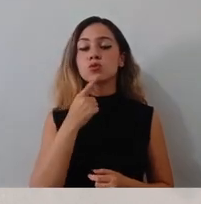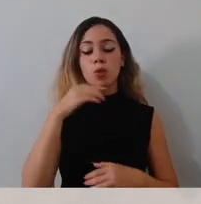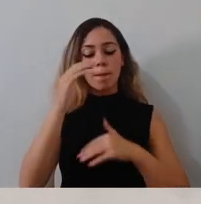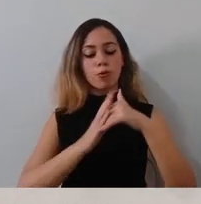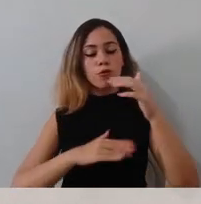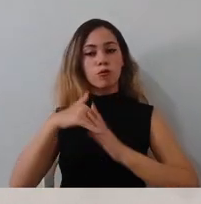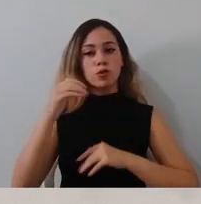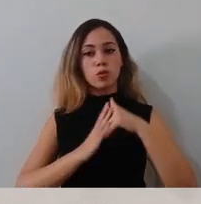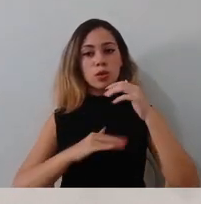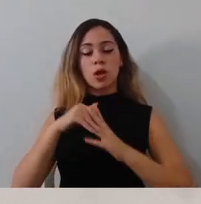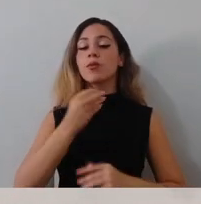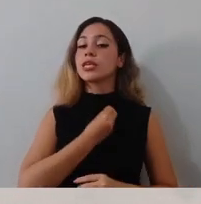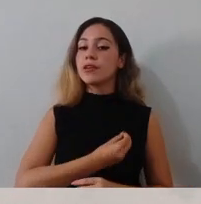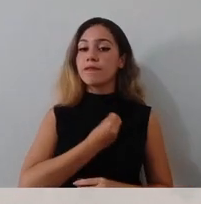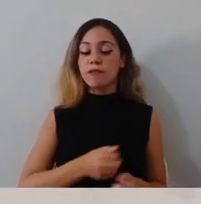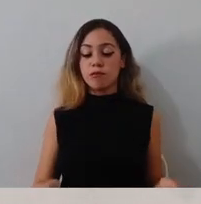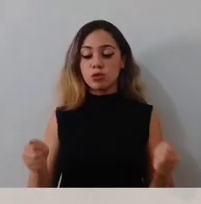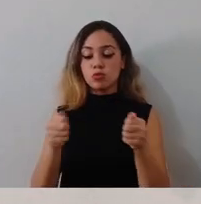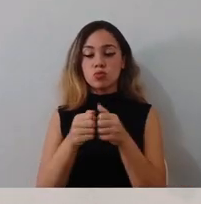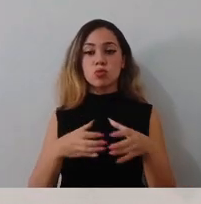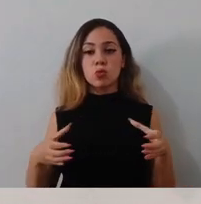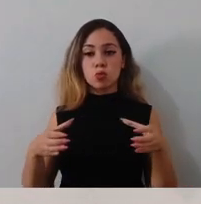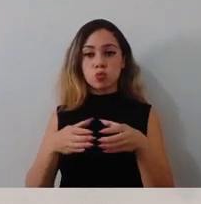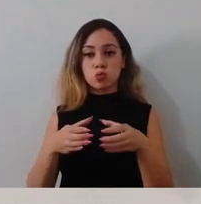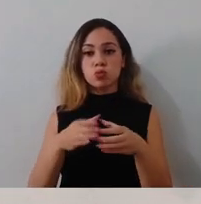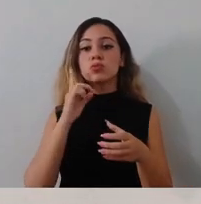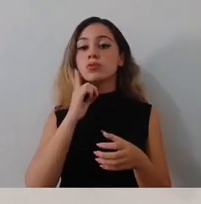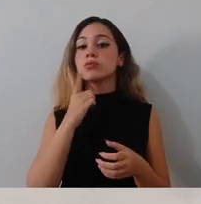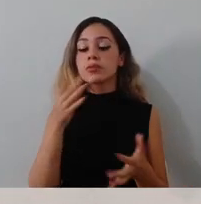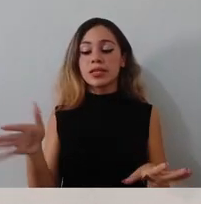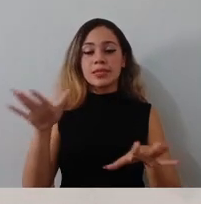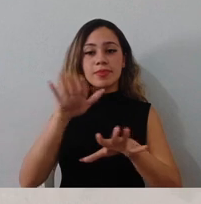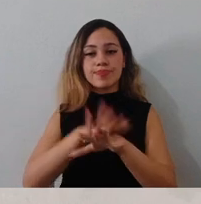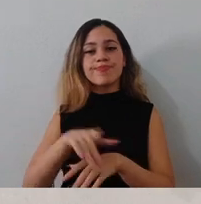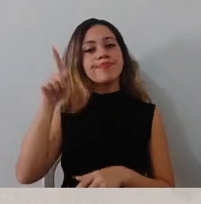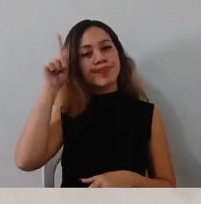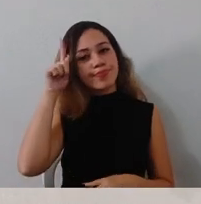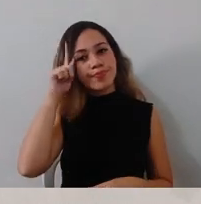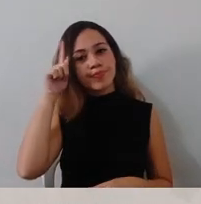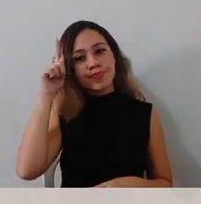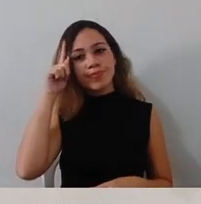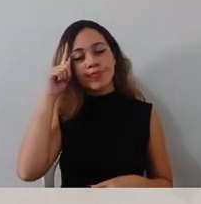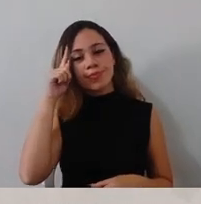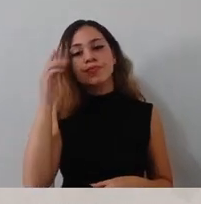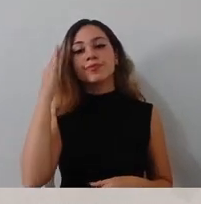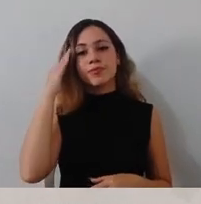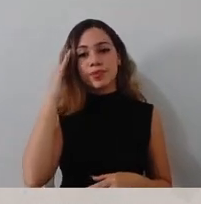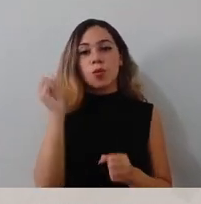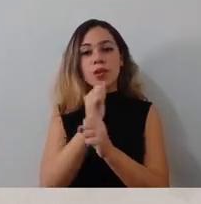com profissionais que vivenciam a acessibilidade diariamente, para que não